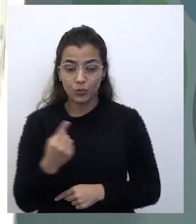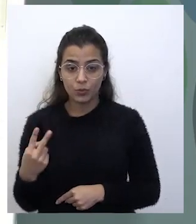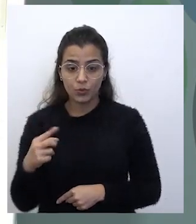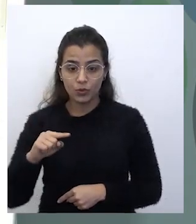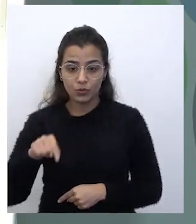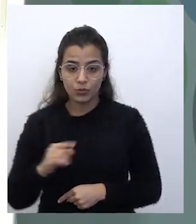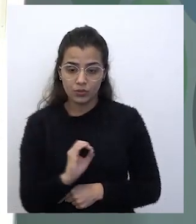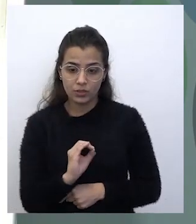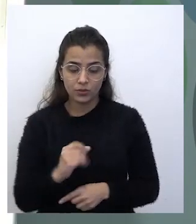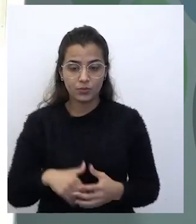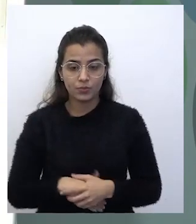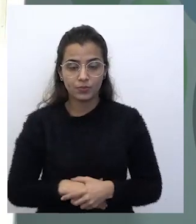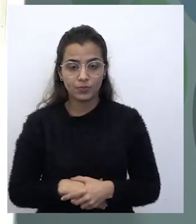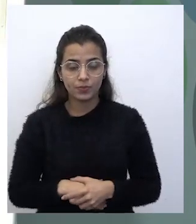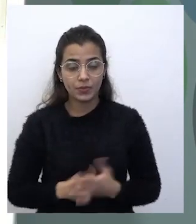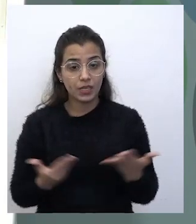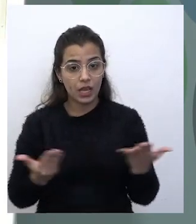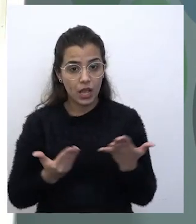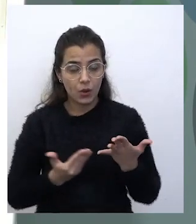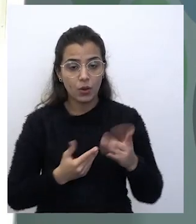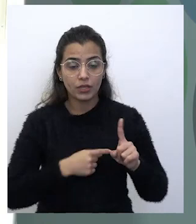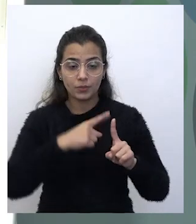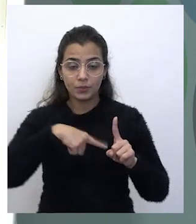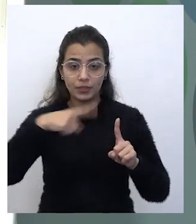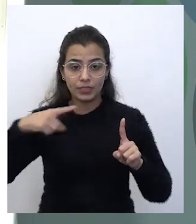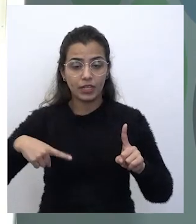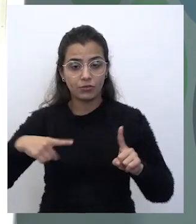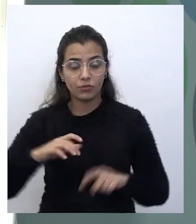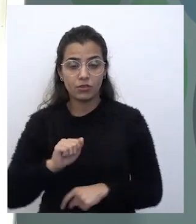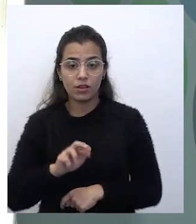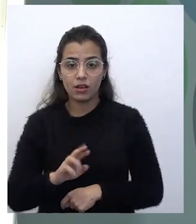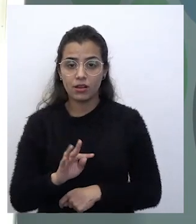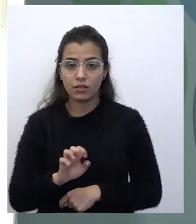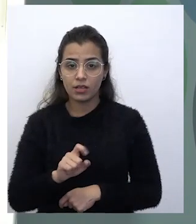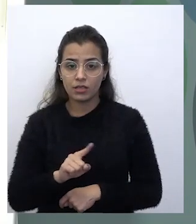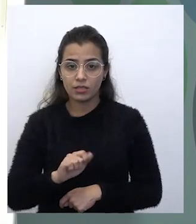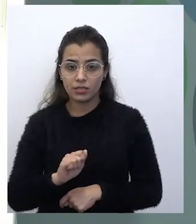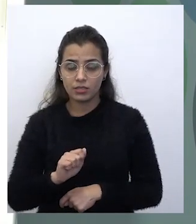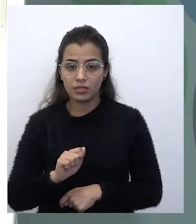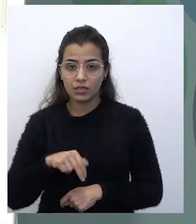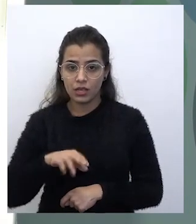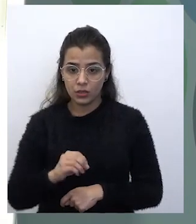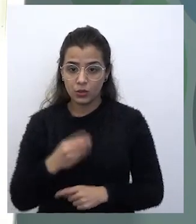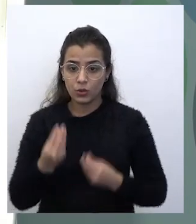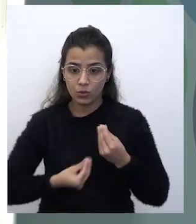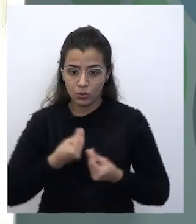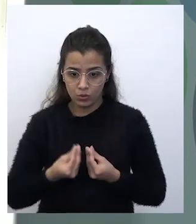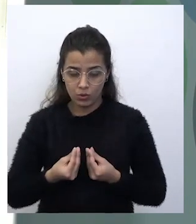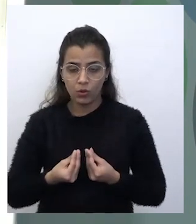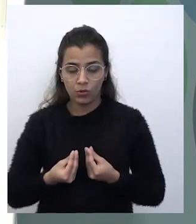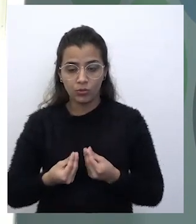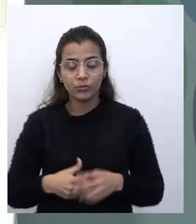formou estes pares. Como que a gente vai representar no plano cartesiano? A gente vai colocar 0, um número negativo, alguns